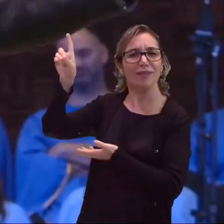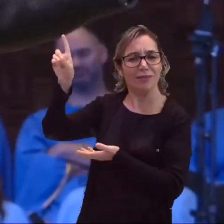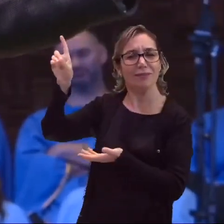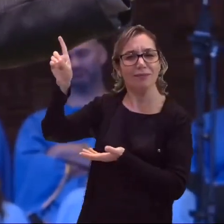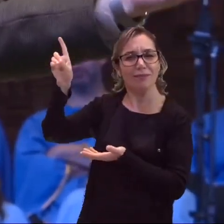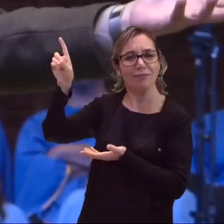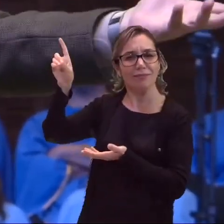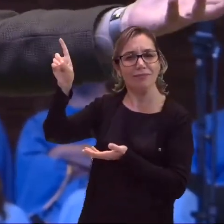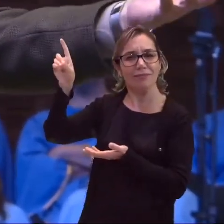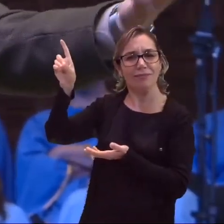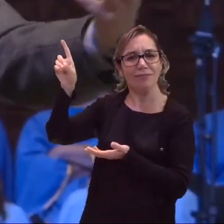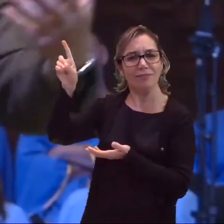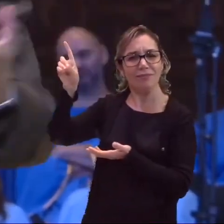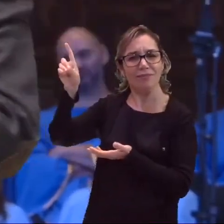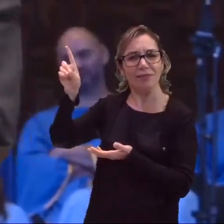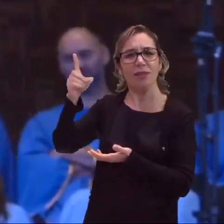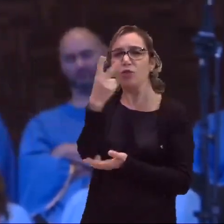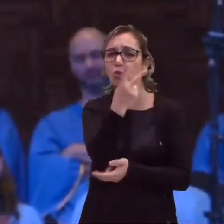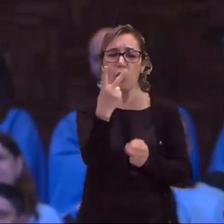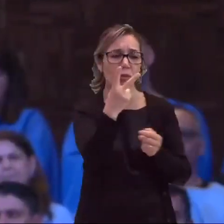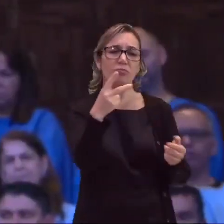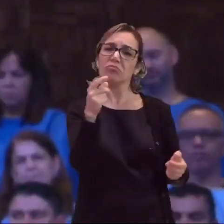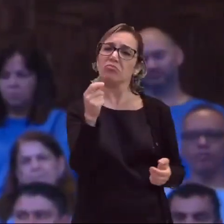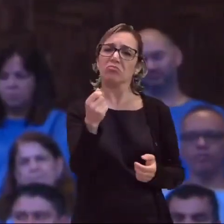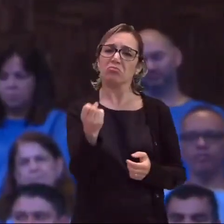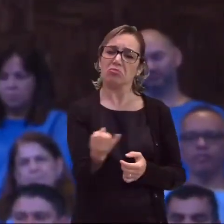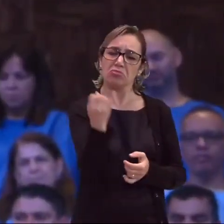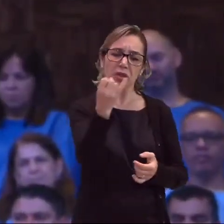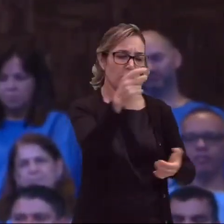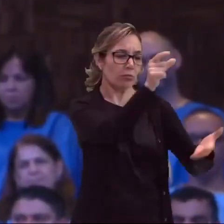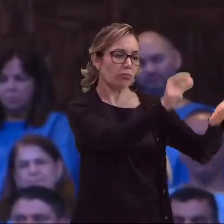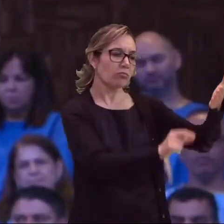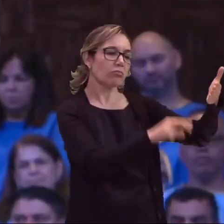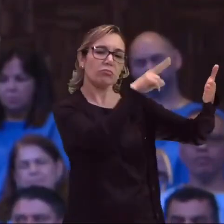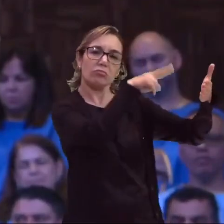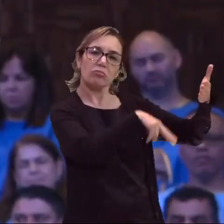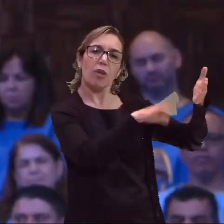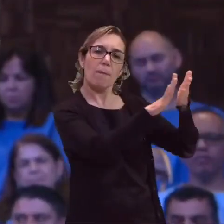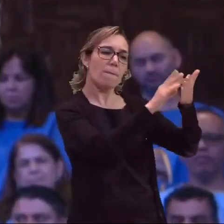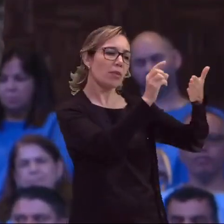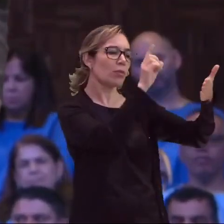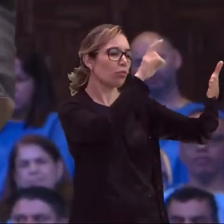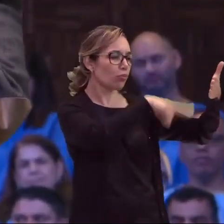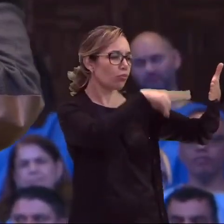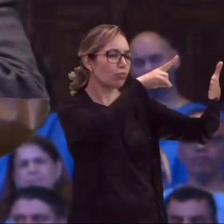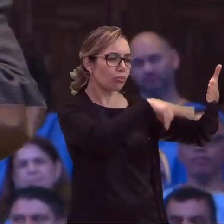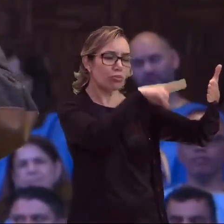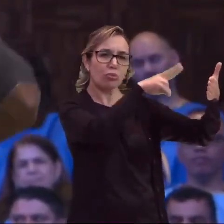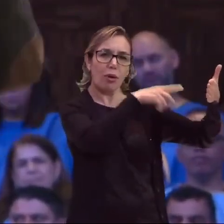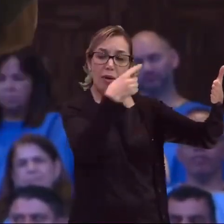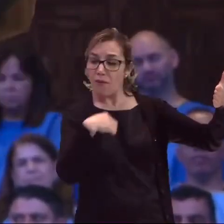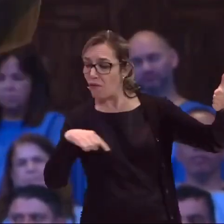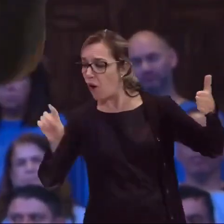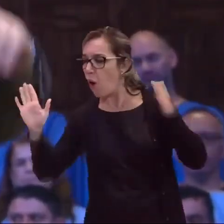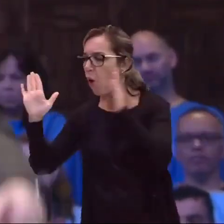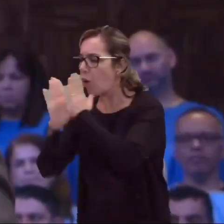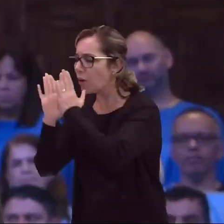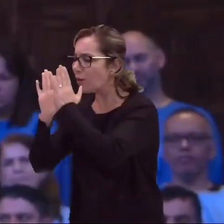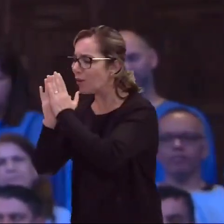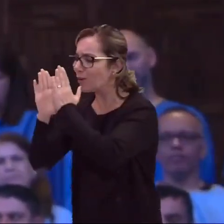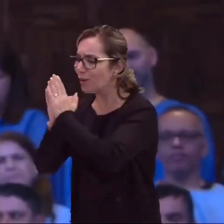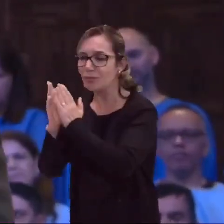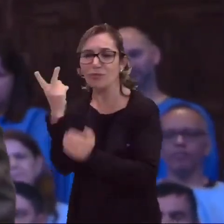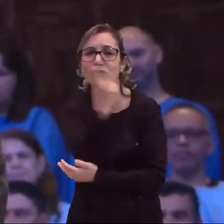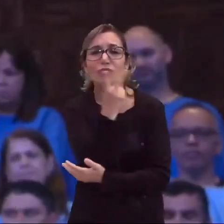palpável nas escrituras se torna experiencial e afetiva quando eu tô na